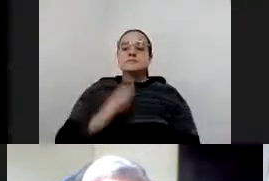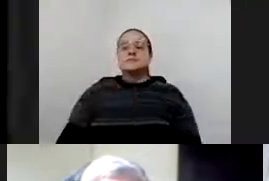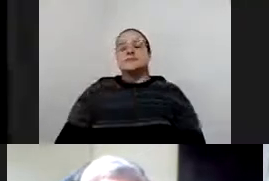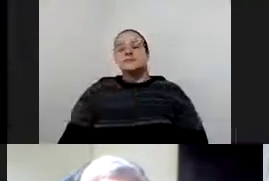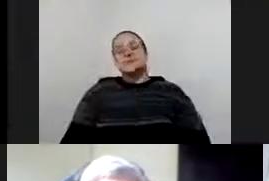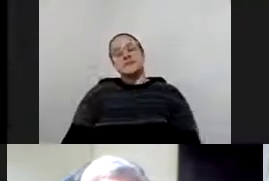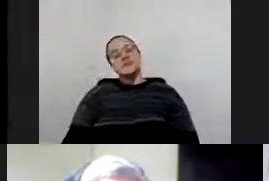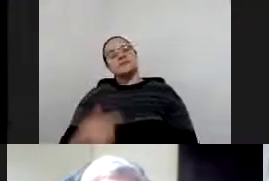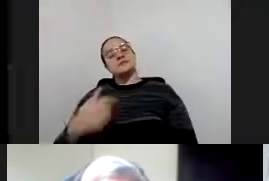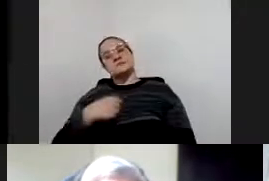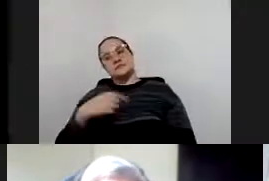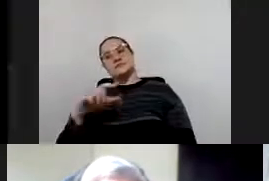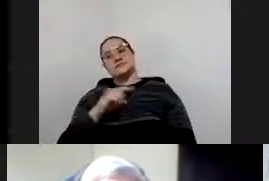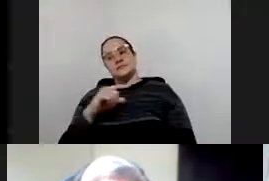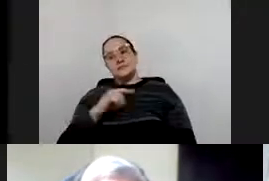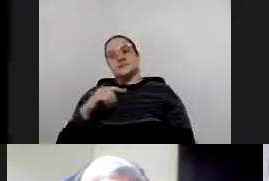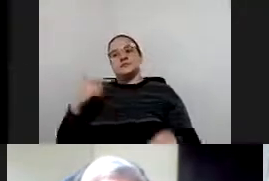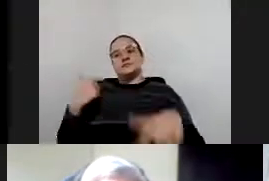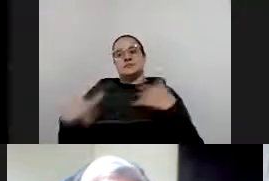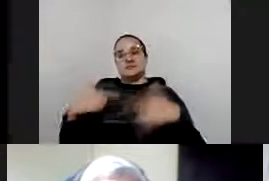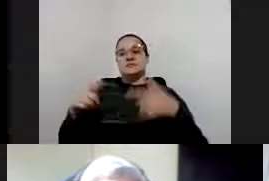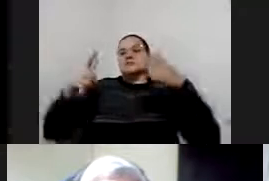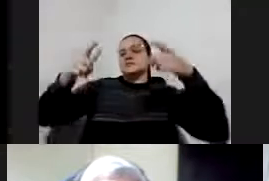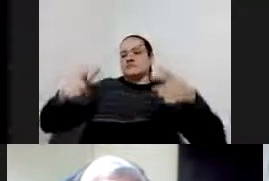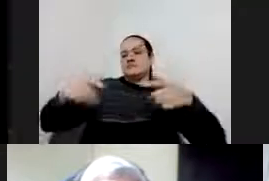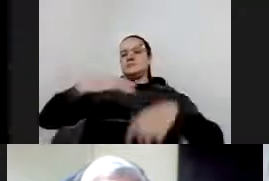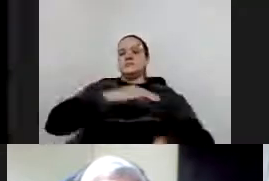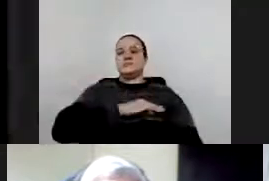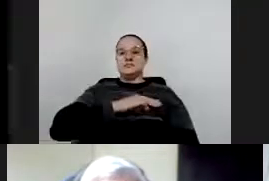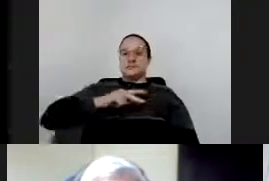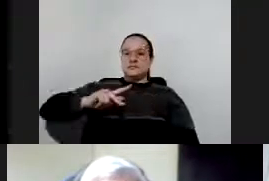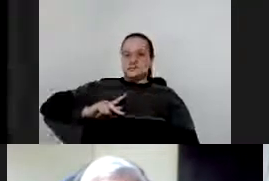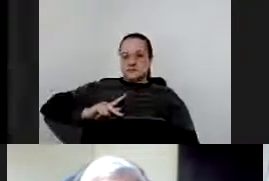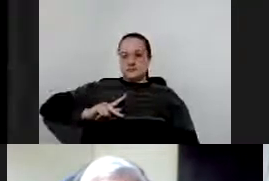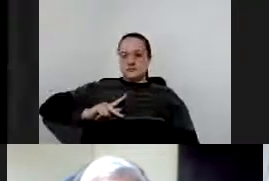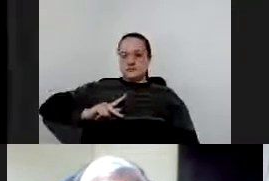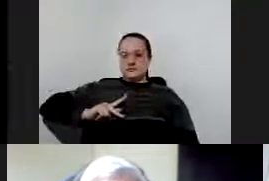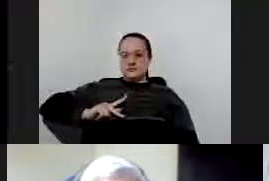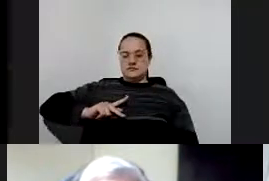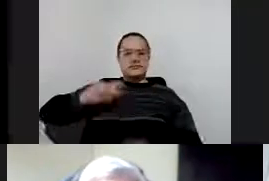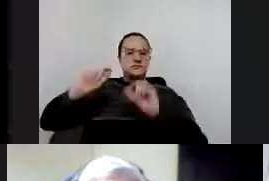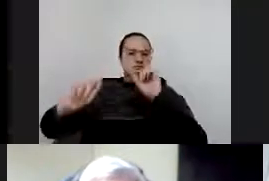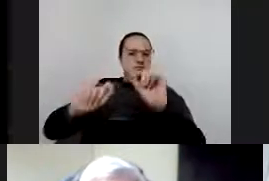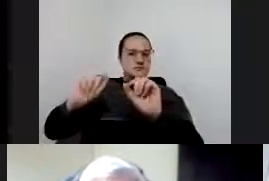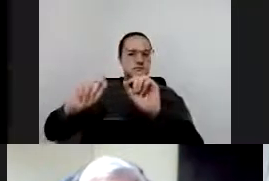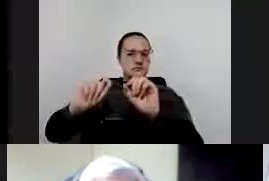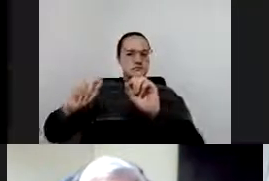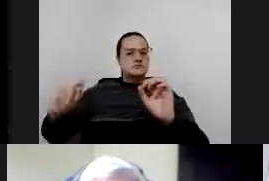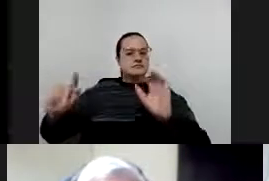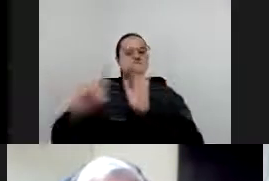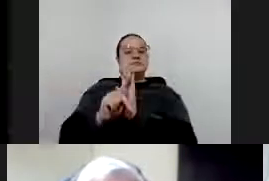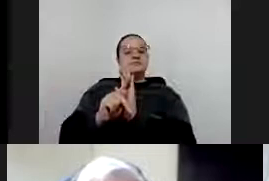Eu tenho um trabalho dentro do Ministério Público de acompanhar